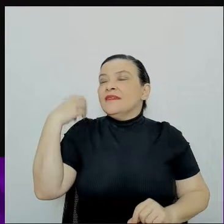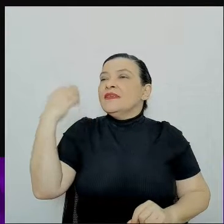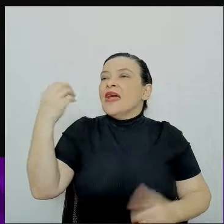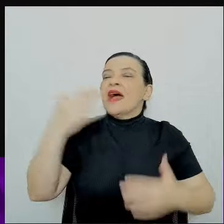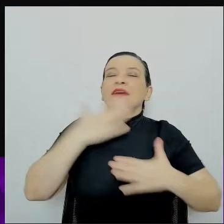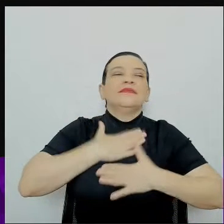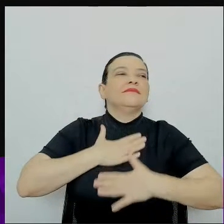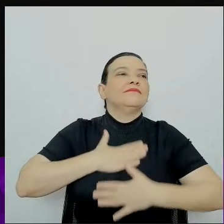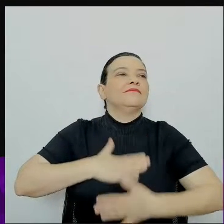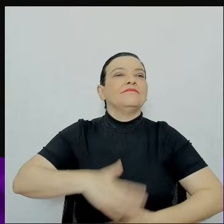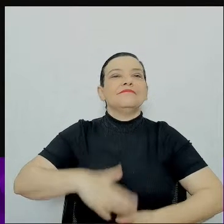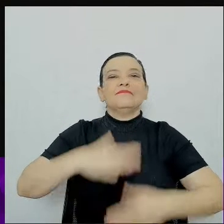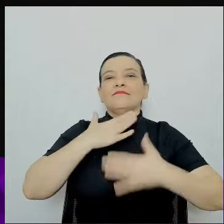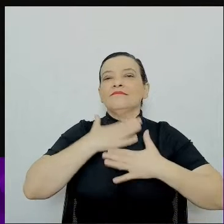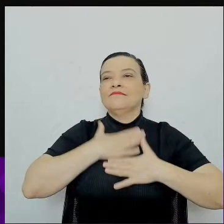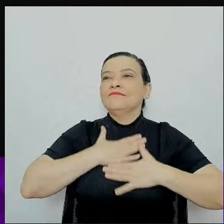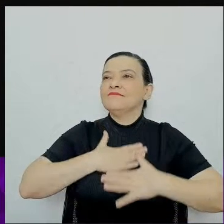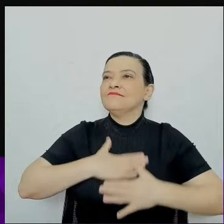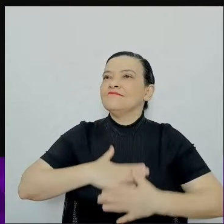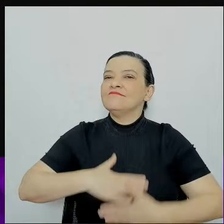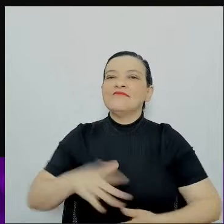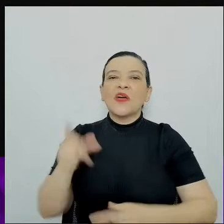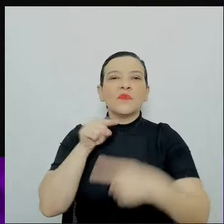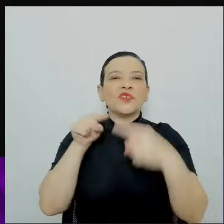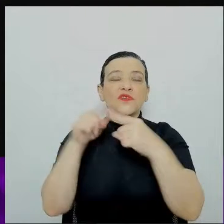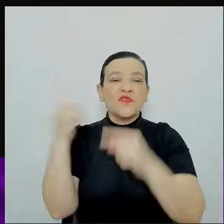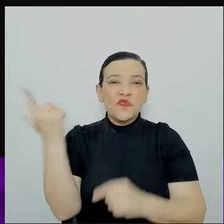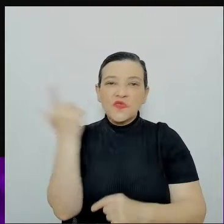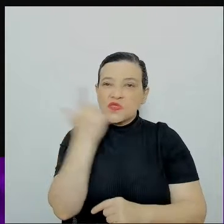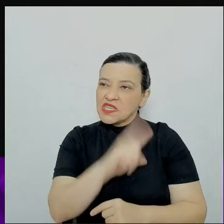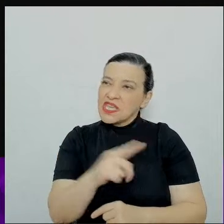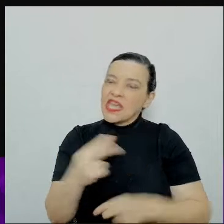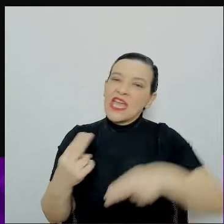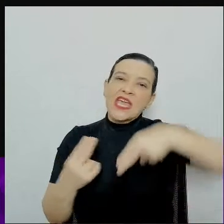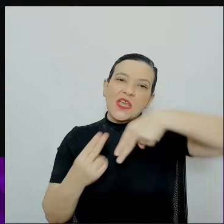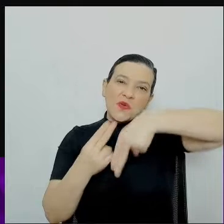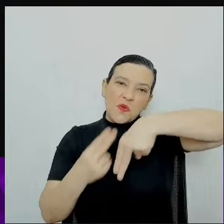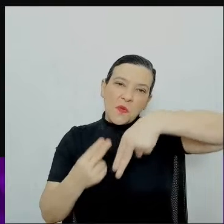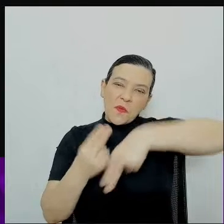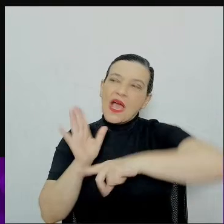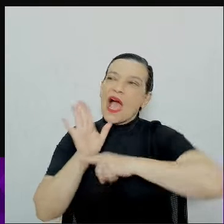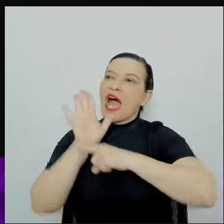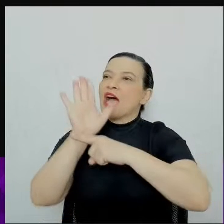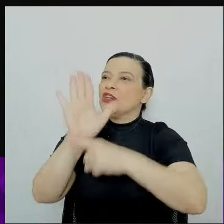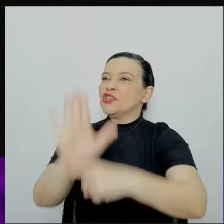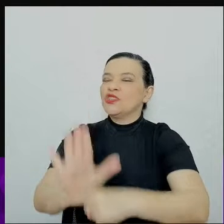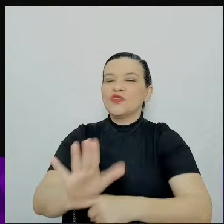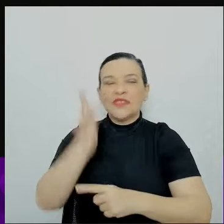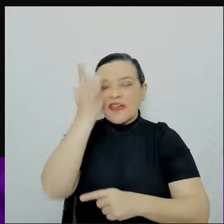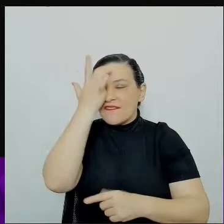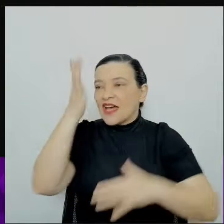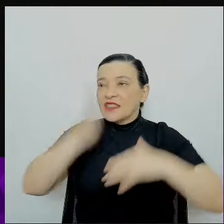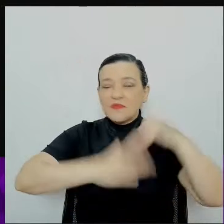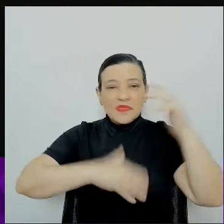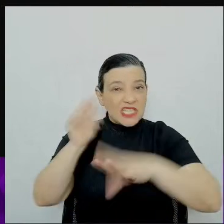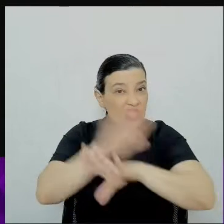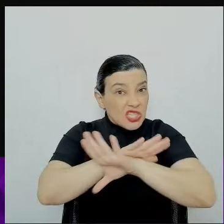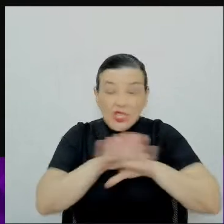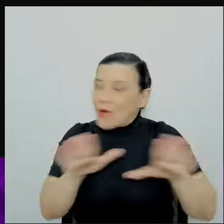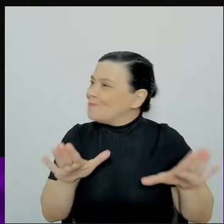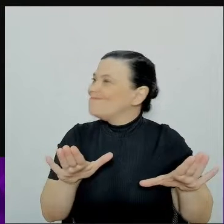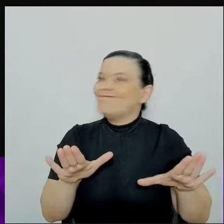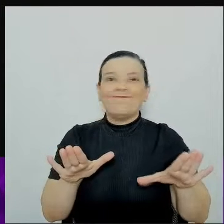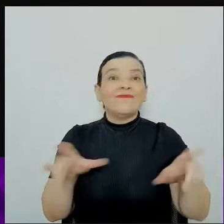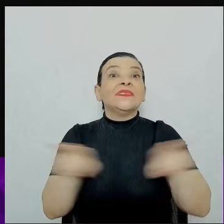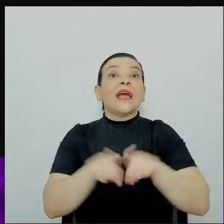leve de um lugar até outro para eu atingir meus objetivos, e um banco que me dê facilidade e praticidade no meu dia a dia, eu quero saber que a empresa está se